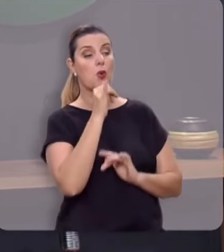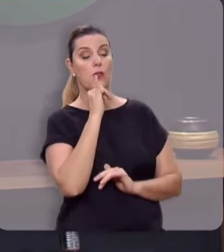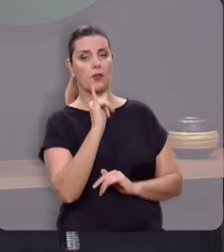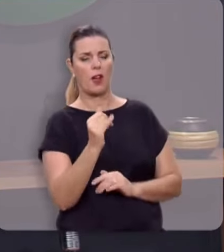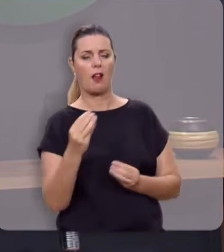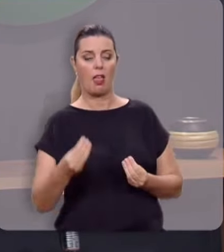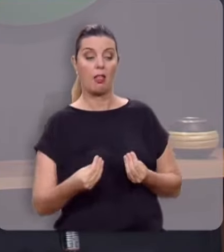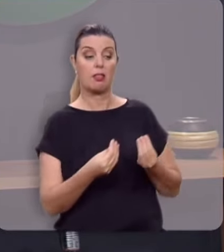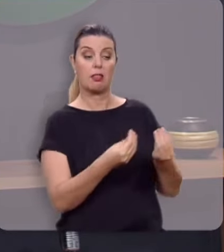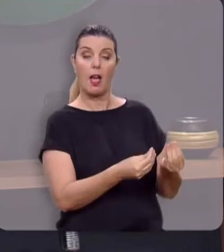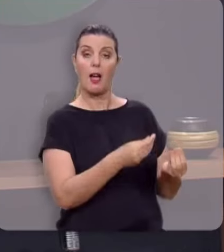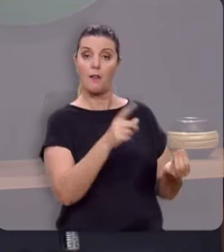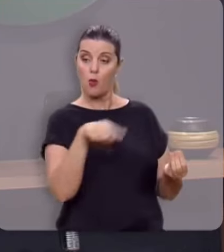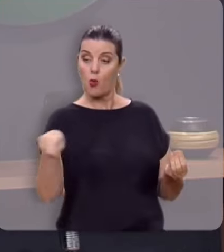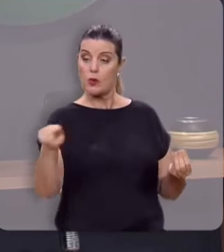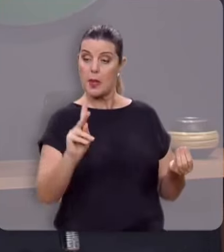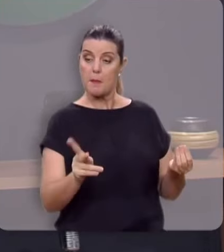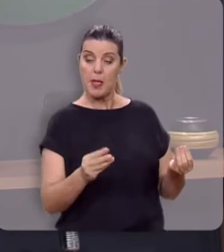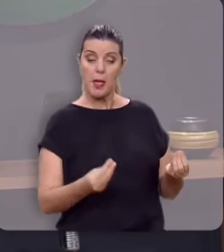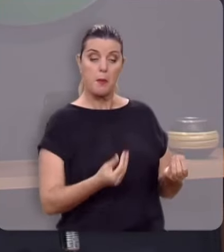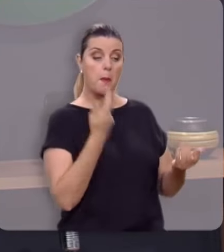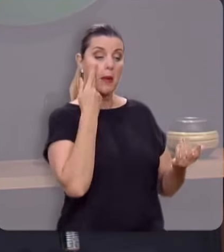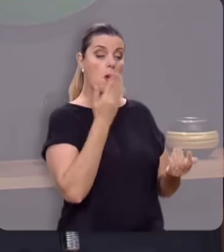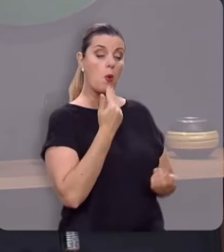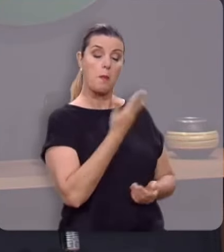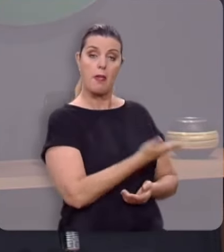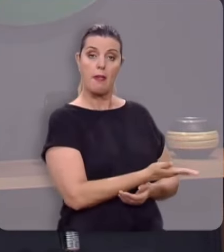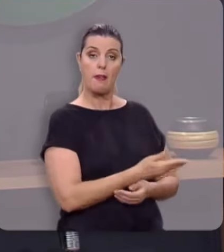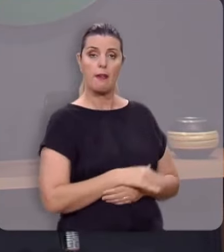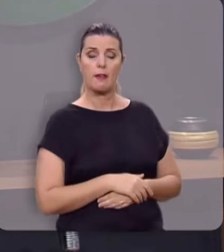assim: "Dai-lhes vós mesmos de comer."